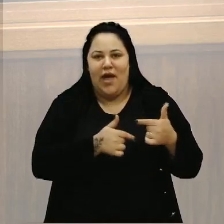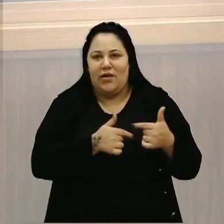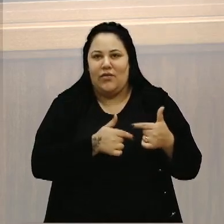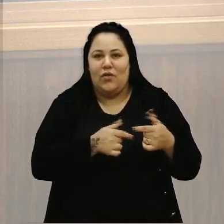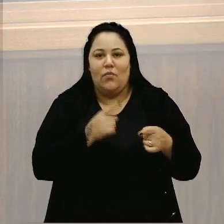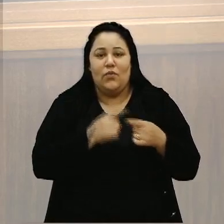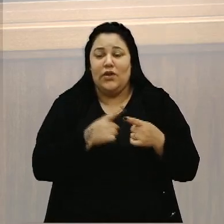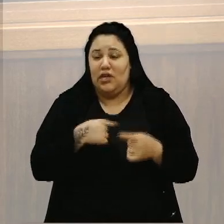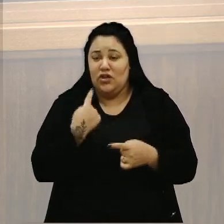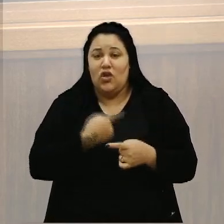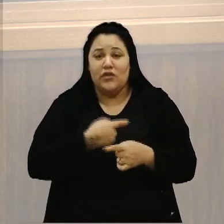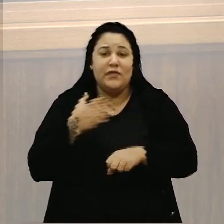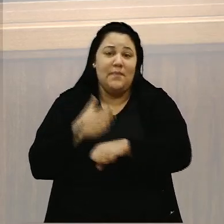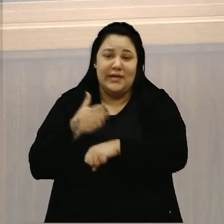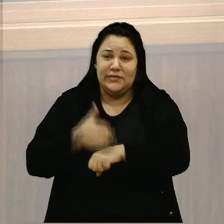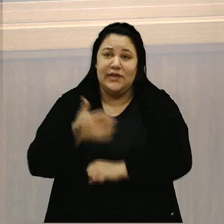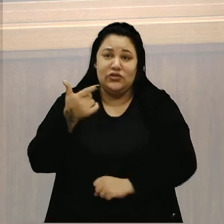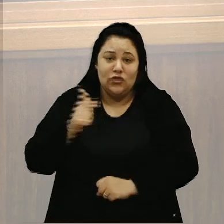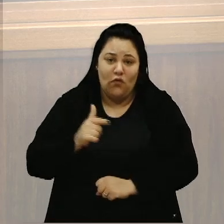também somos pré-candidatos.